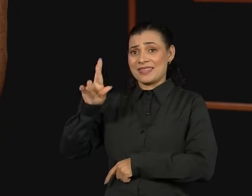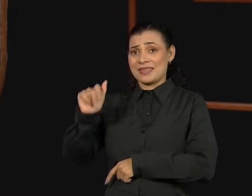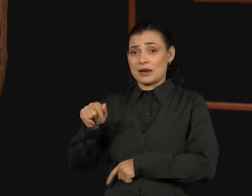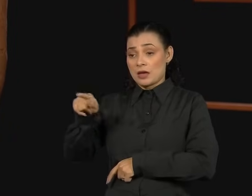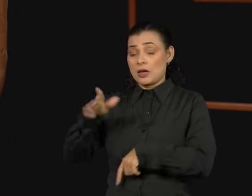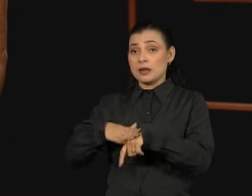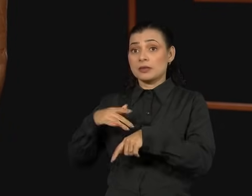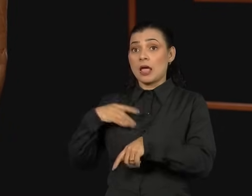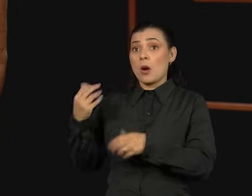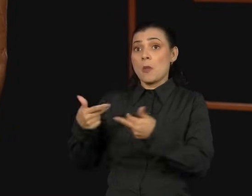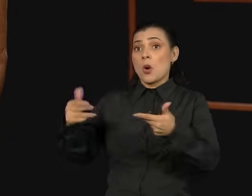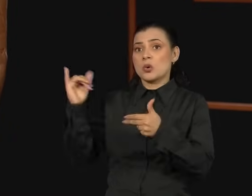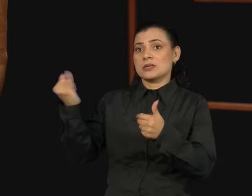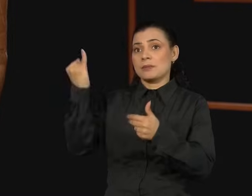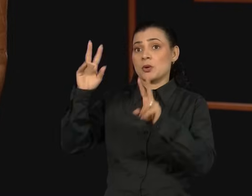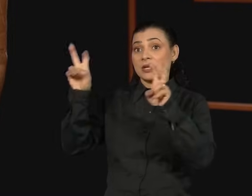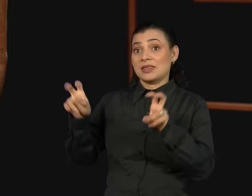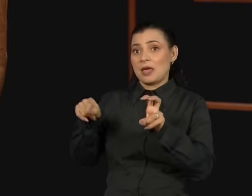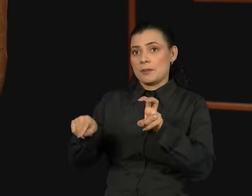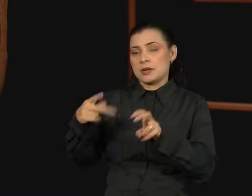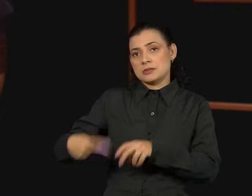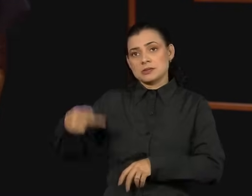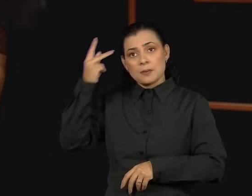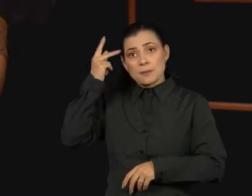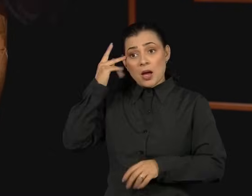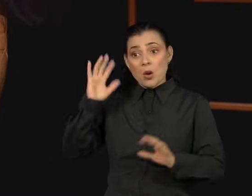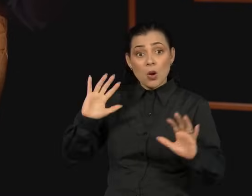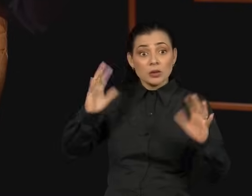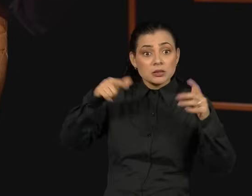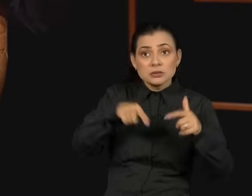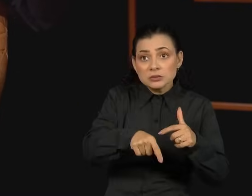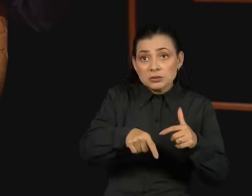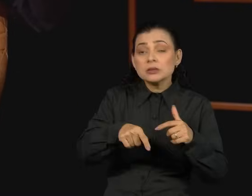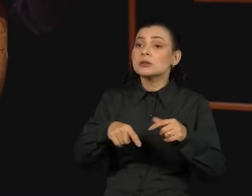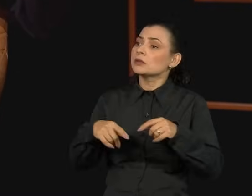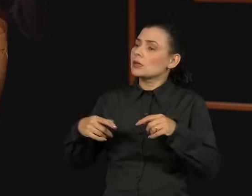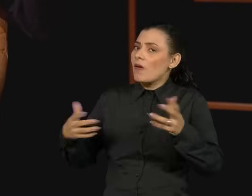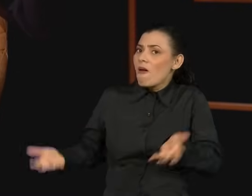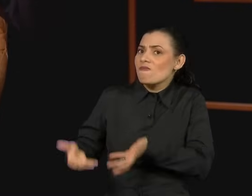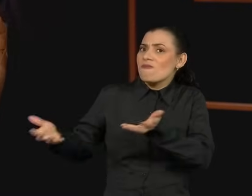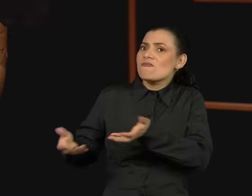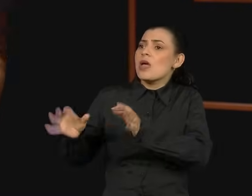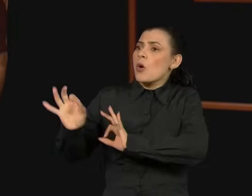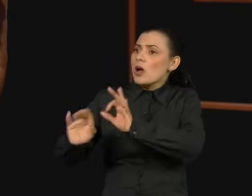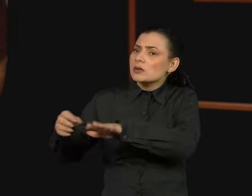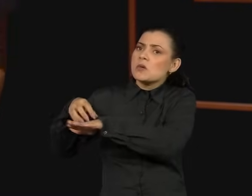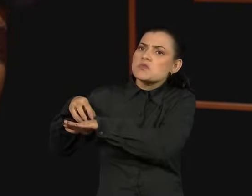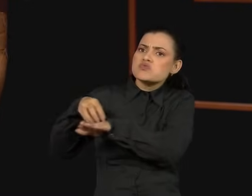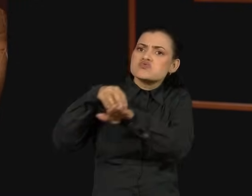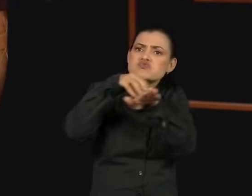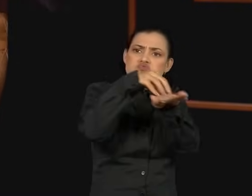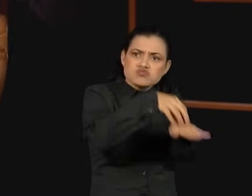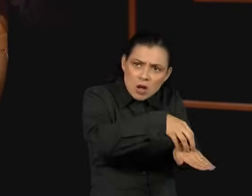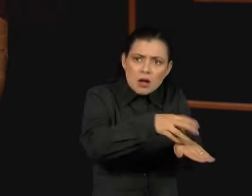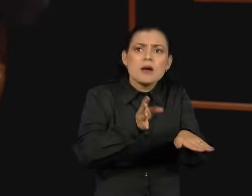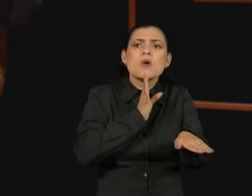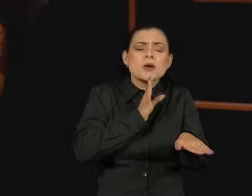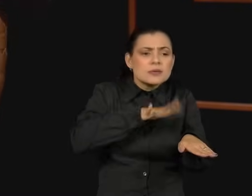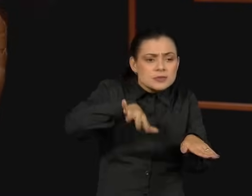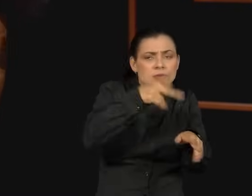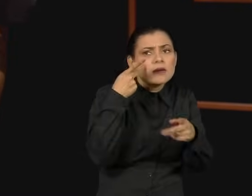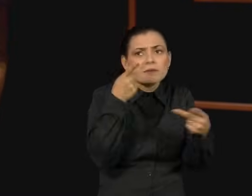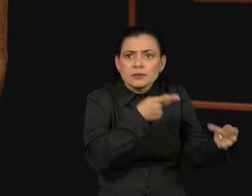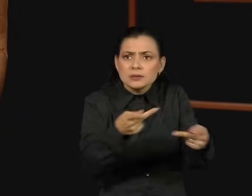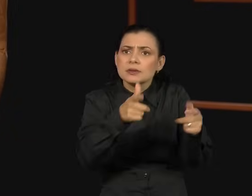tinha uma coisa importante em São Paulo, a gente fazia uma excursão, alugava o